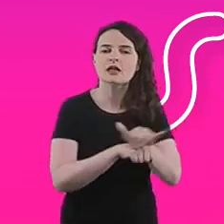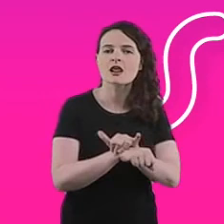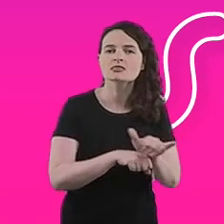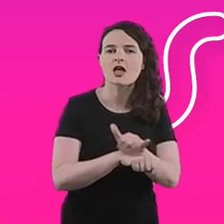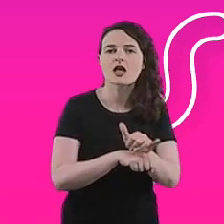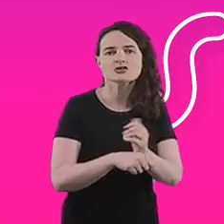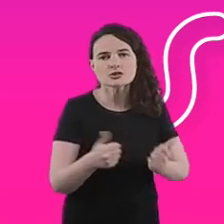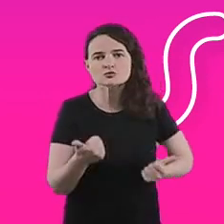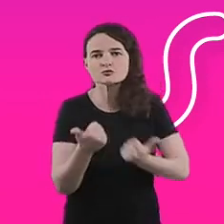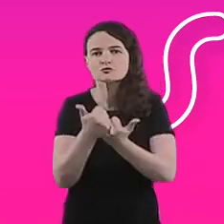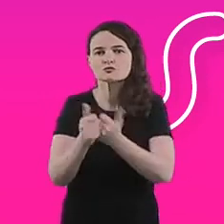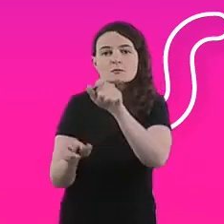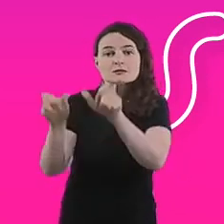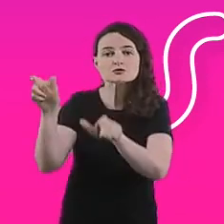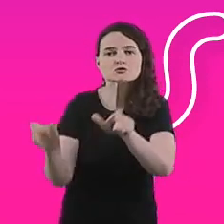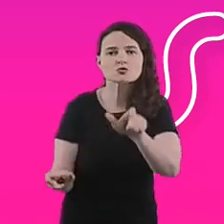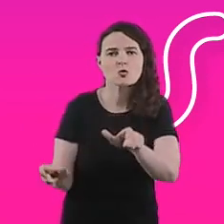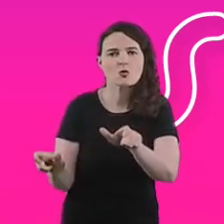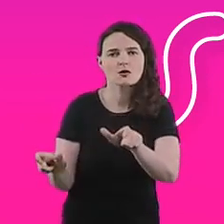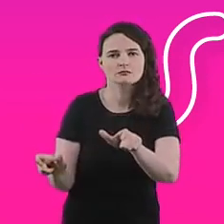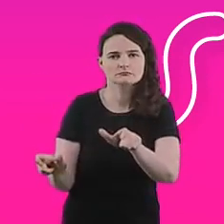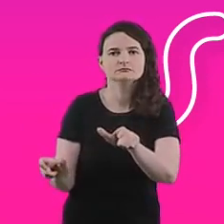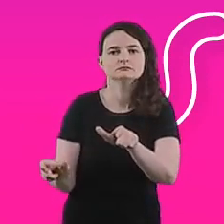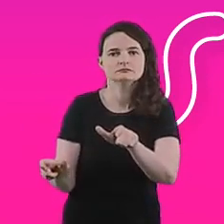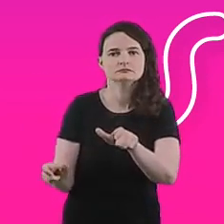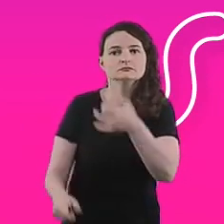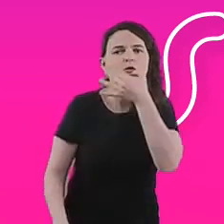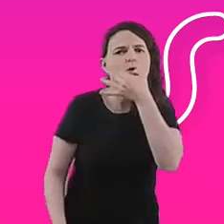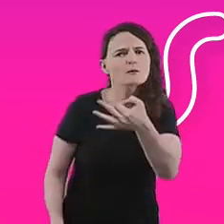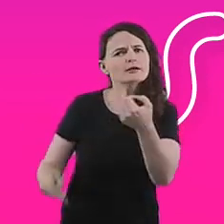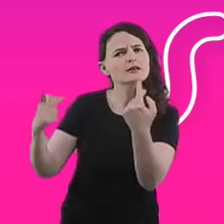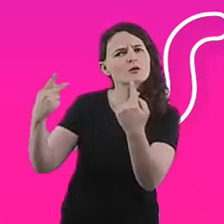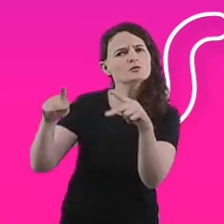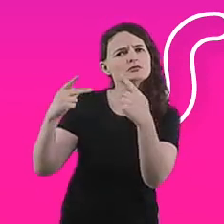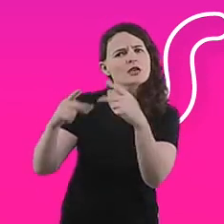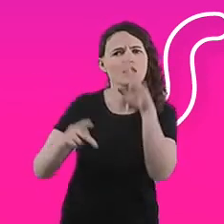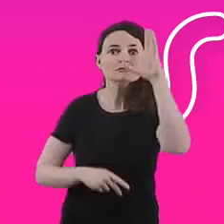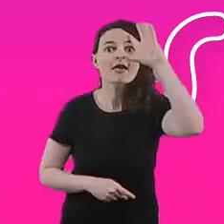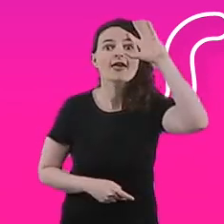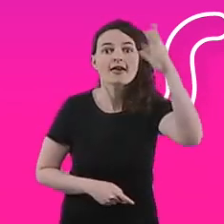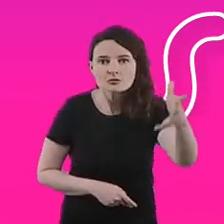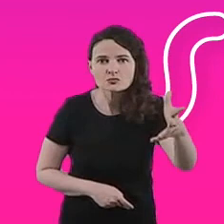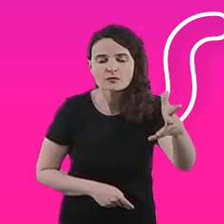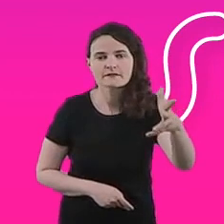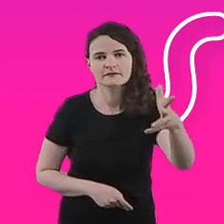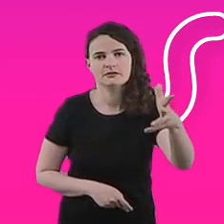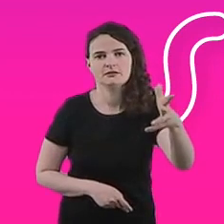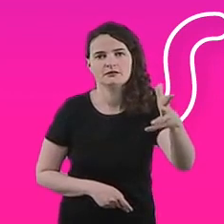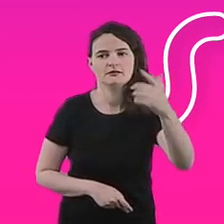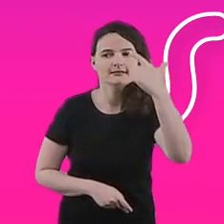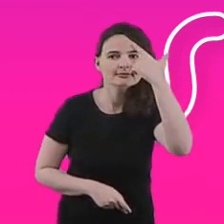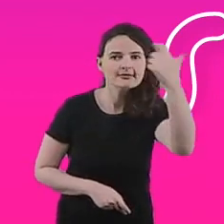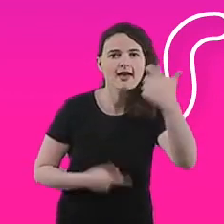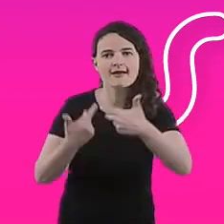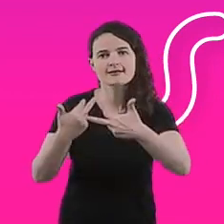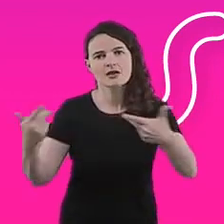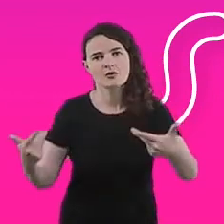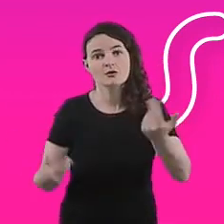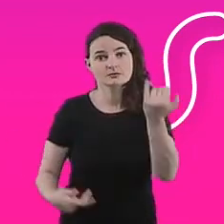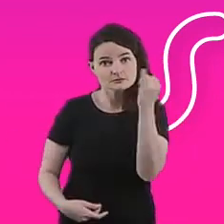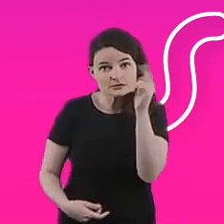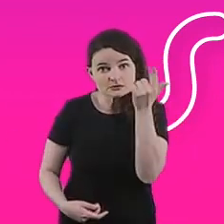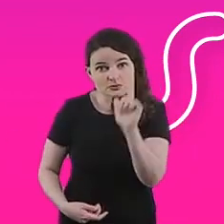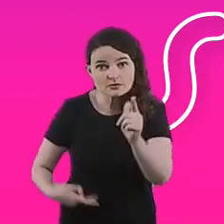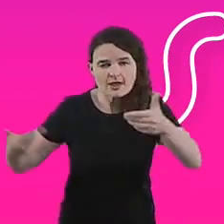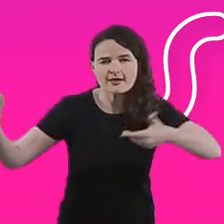no desenvolvimento de uma solução, né? Sem os usuários do Impulsiona, sem os professores engajados, com quem a gente consegue trocar, com quem a gente consegue